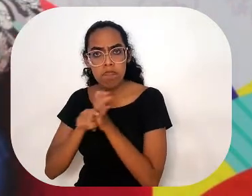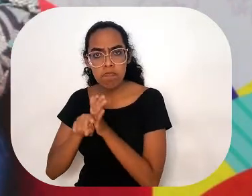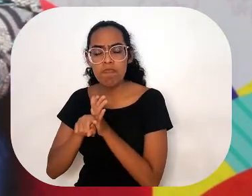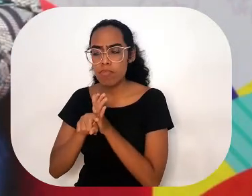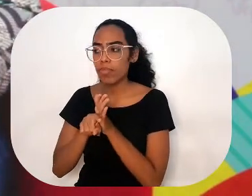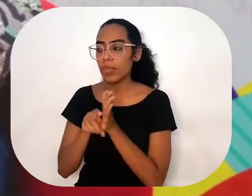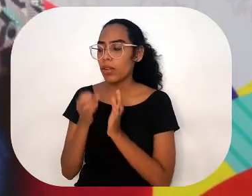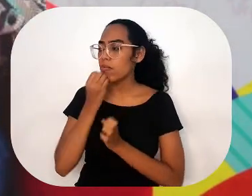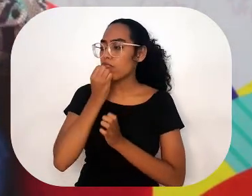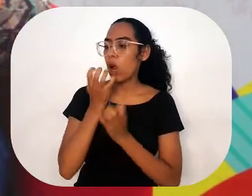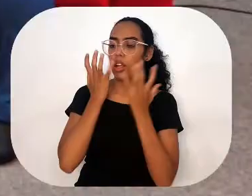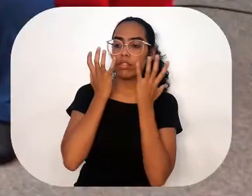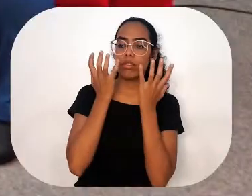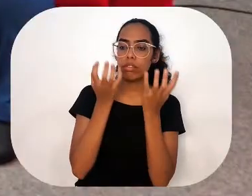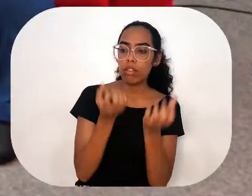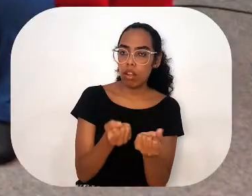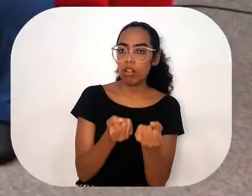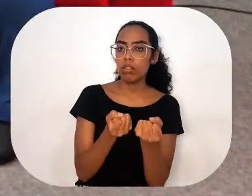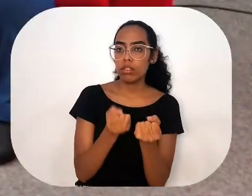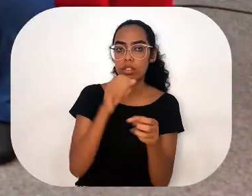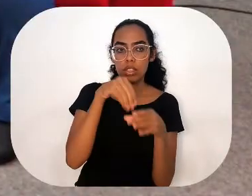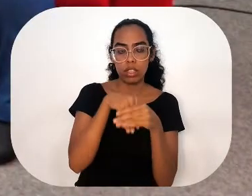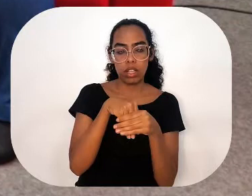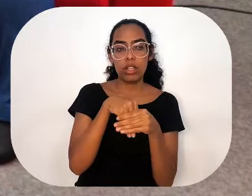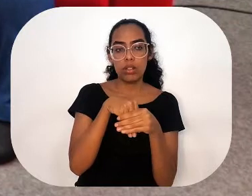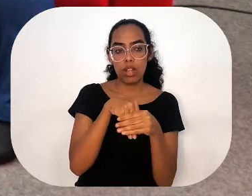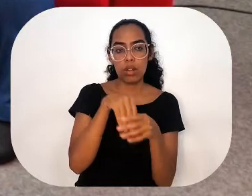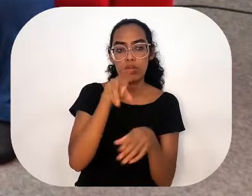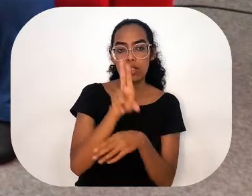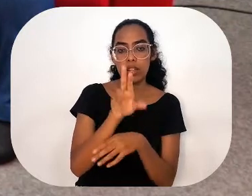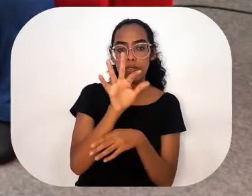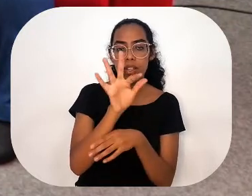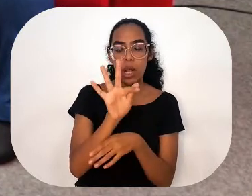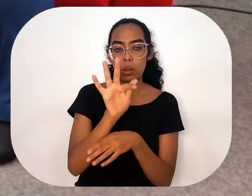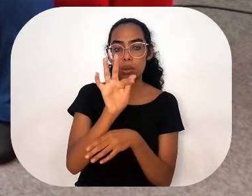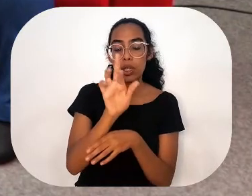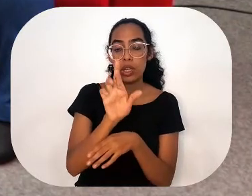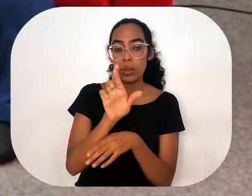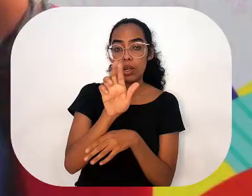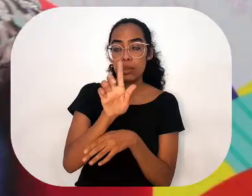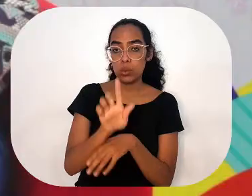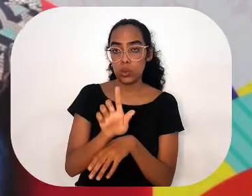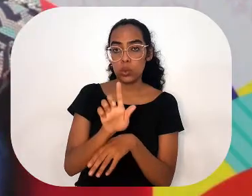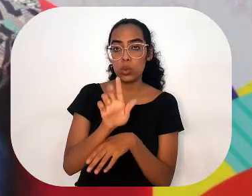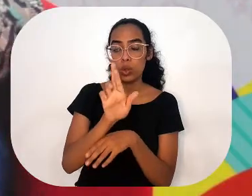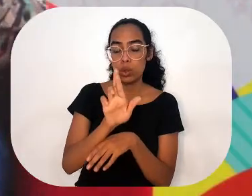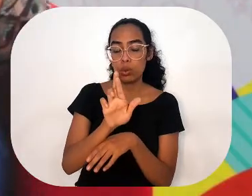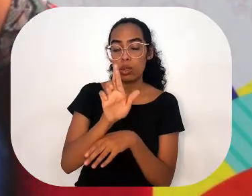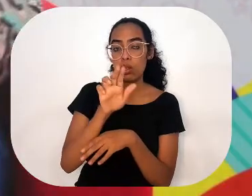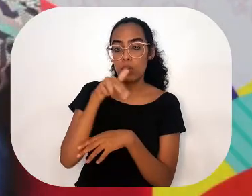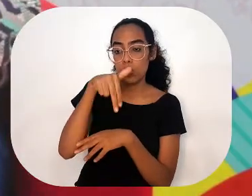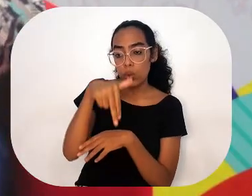eu fui muito feliz foi muito bem Aceita na Universidade Federal do Rio Grande do Norte e isso é uma das coisas que eu quero muito